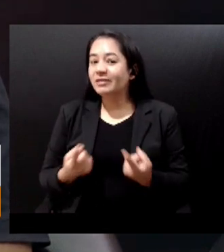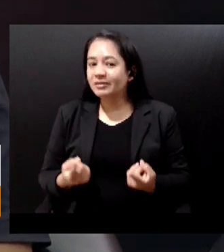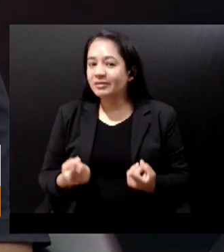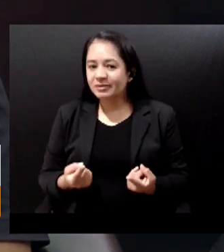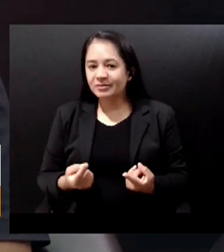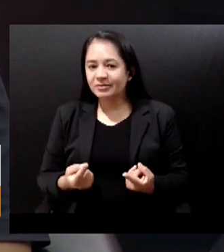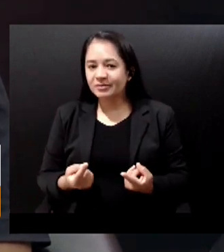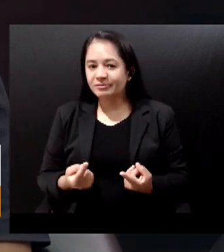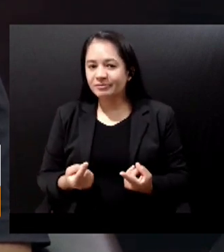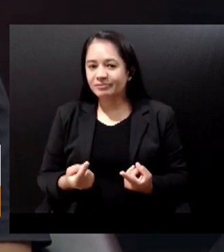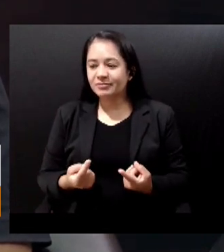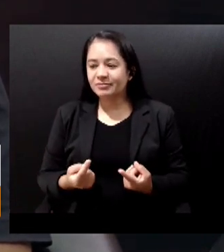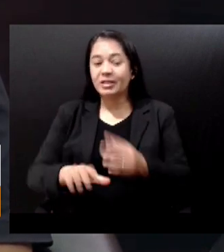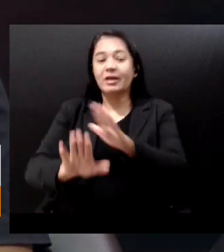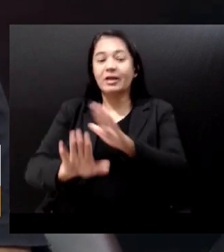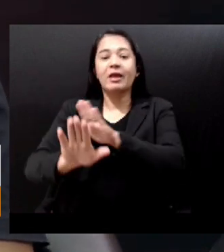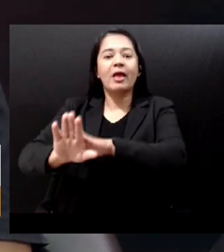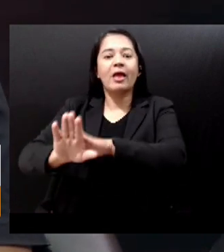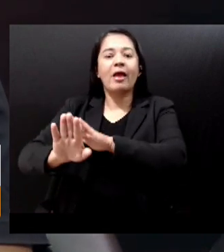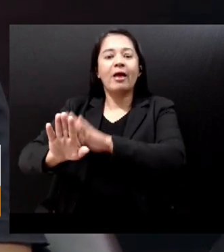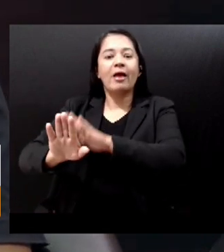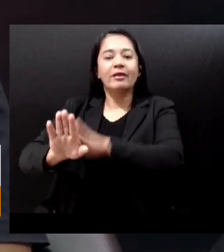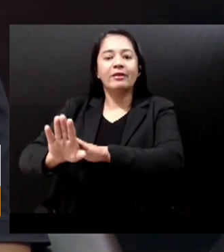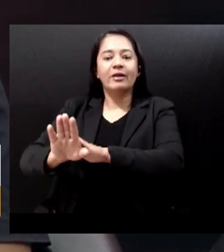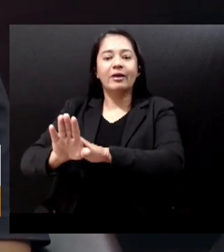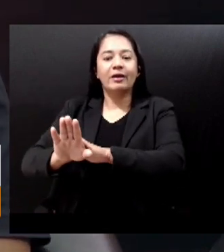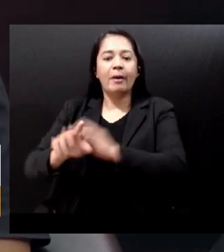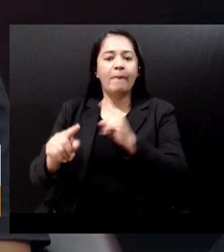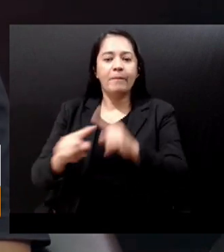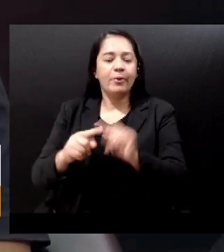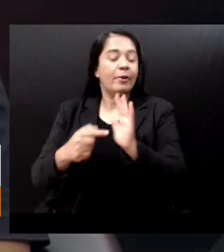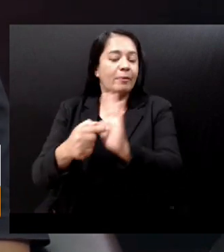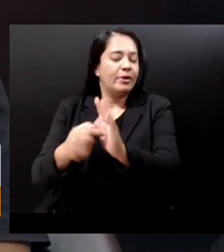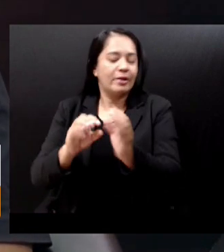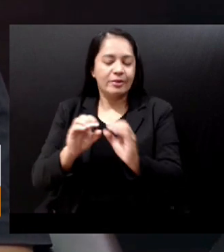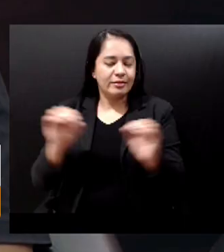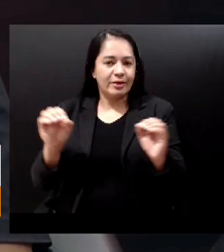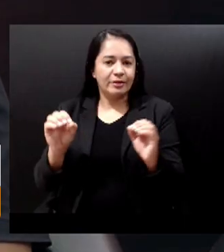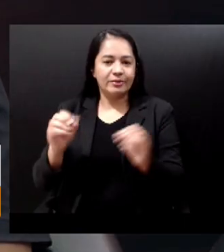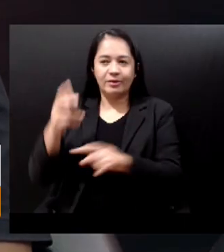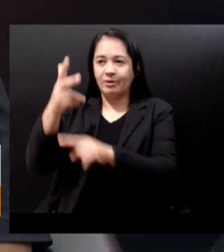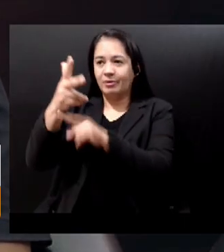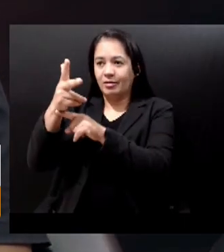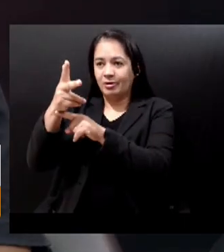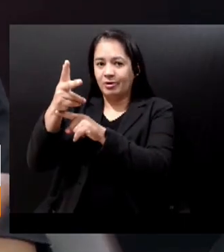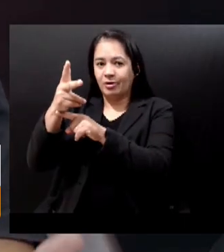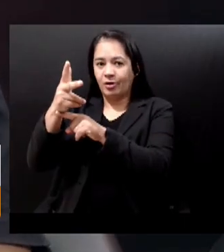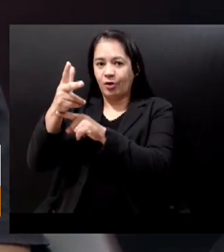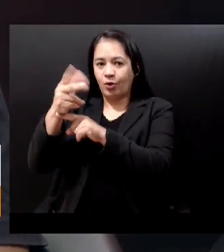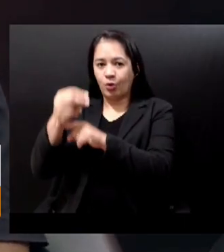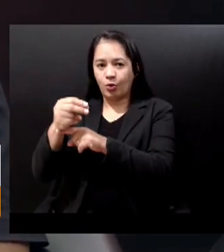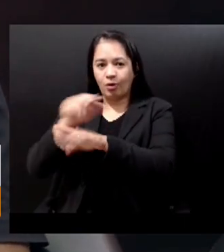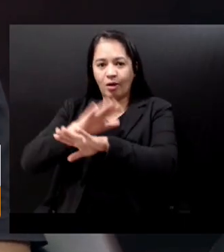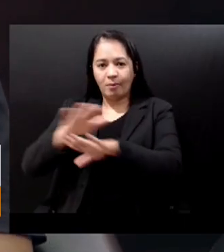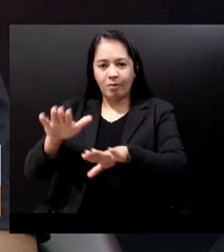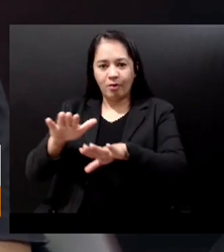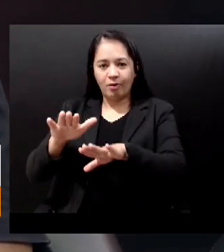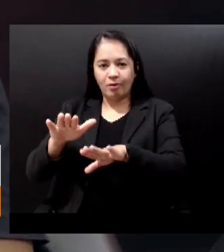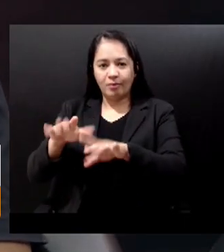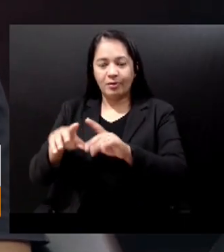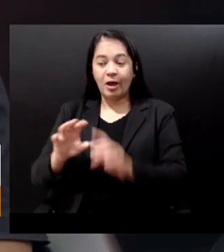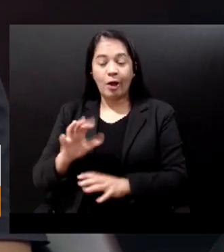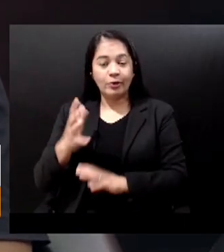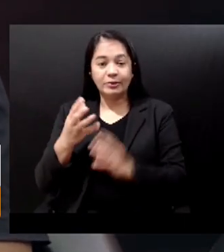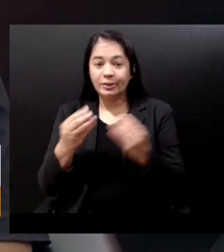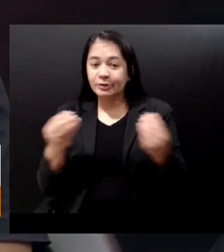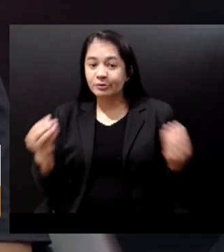sendo postado ou mostrado é a realidade. Às vezes, quando desliga a câmera, às vezes, e isso acontece muito, que a gente vivencia, desliga a